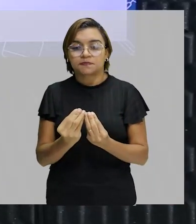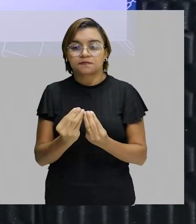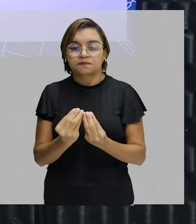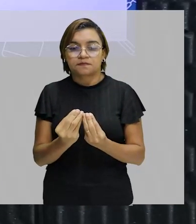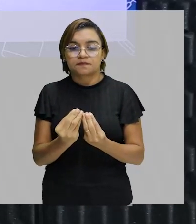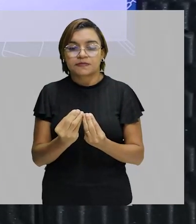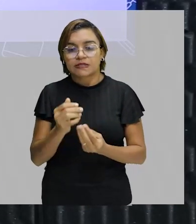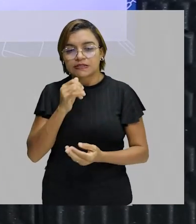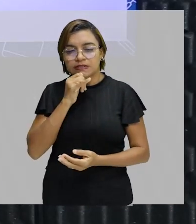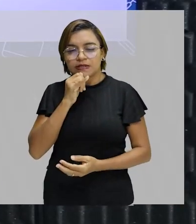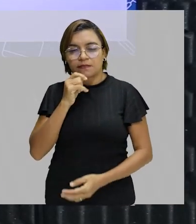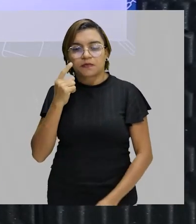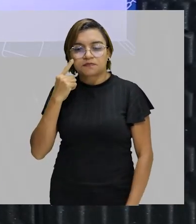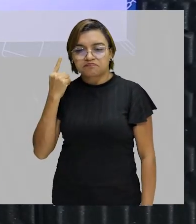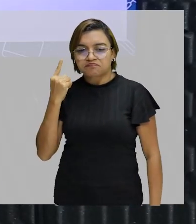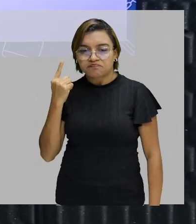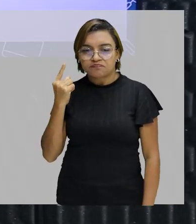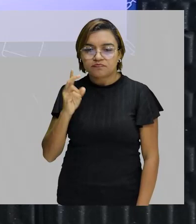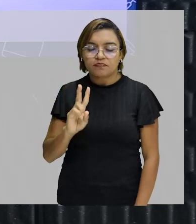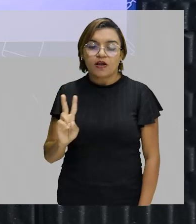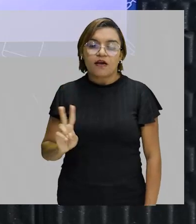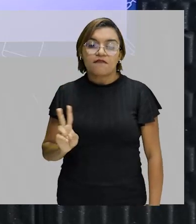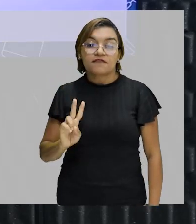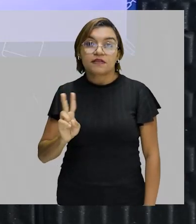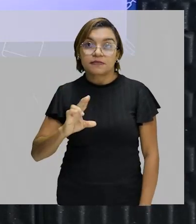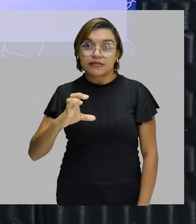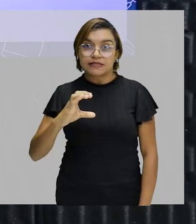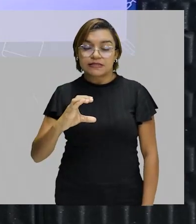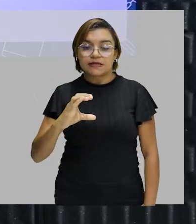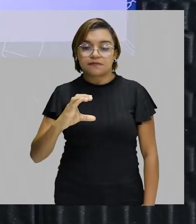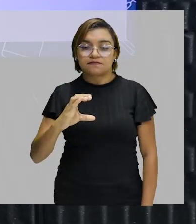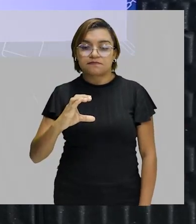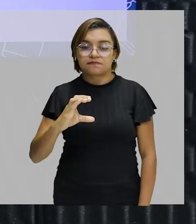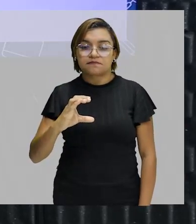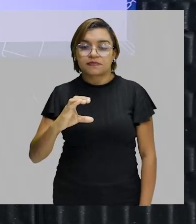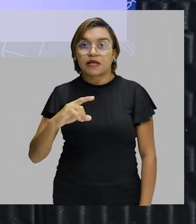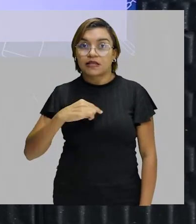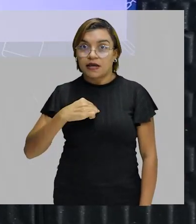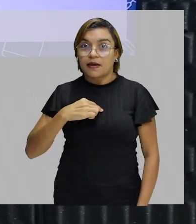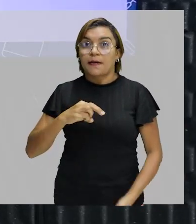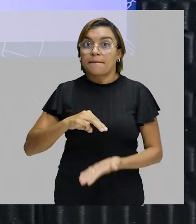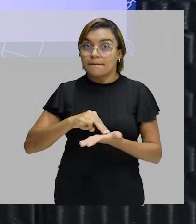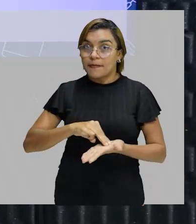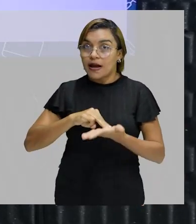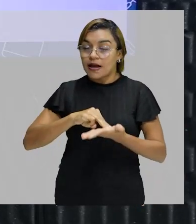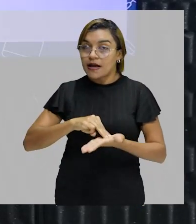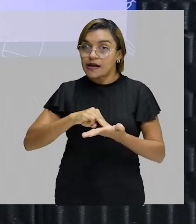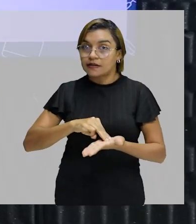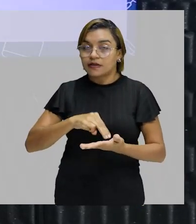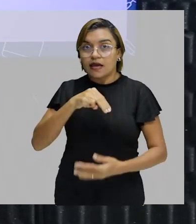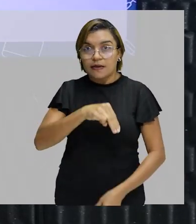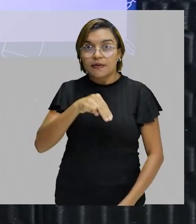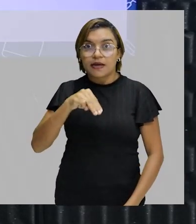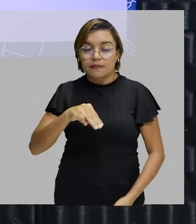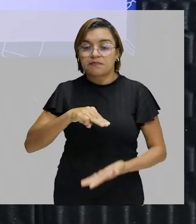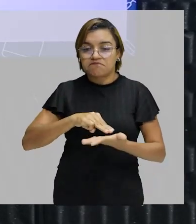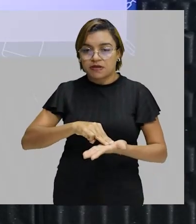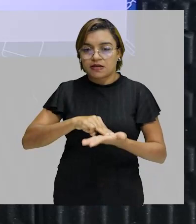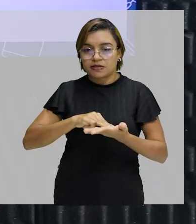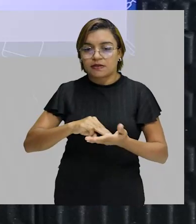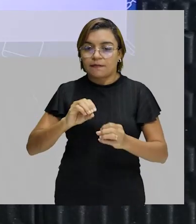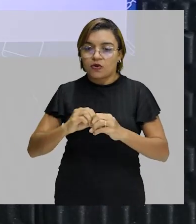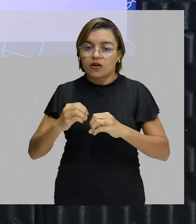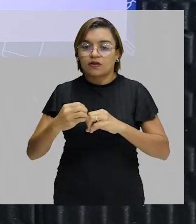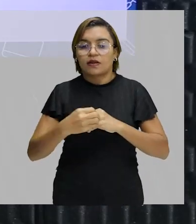olha só, a vitamina C. A vitamina C tem uma massa molecular igual a 176. É